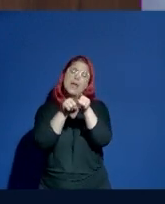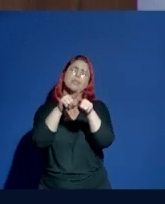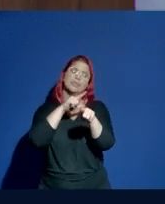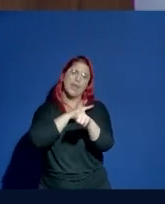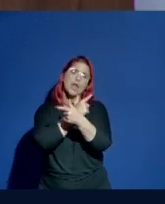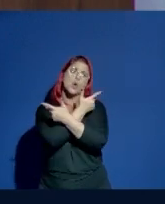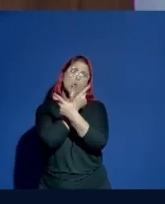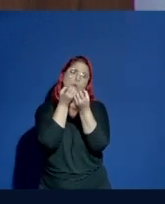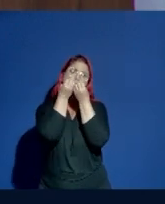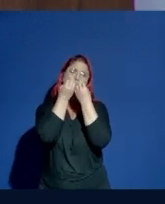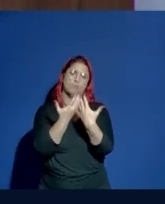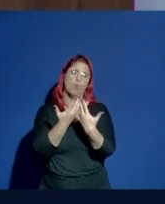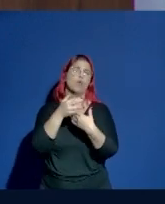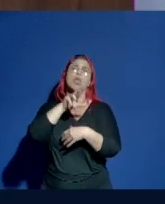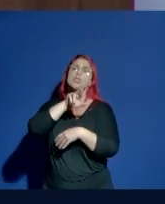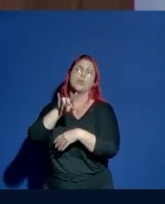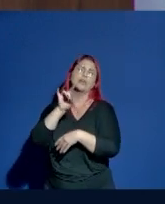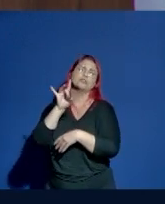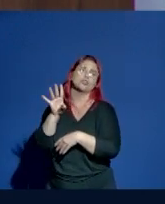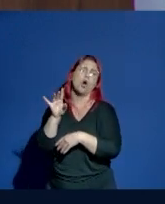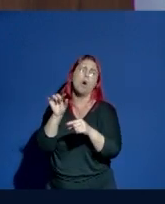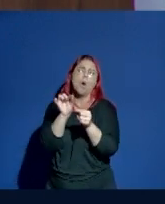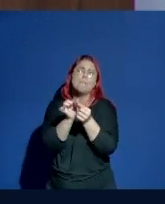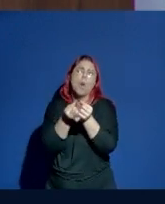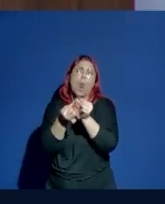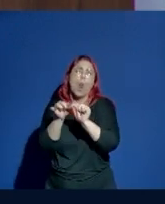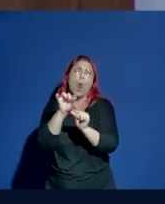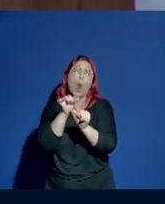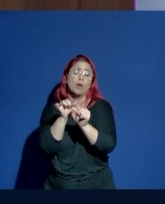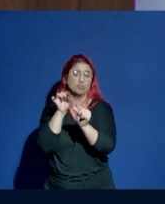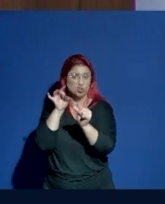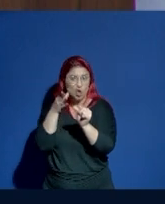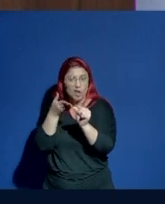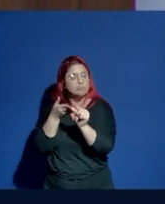Não são só os micro-organismos. Aquilo que eles